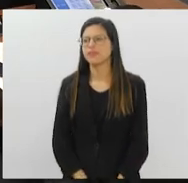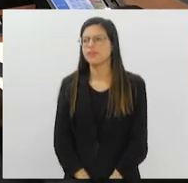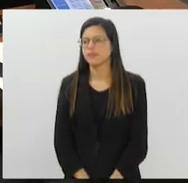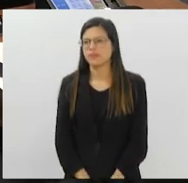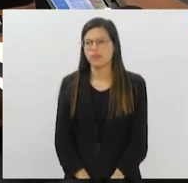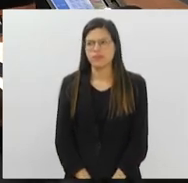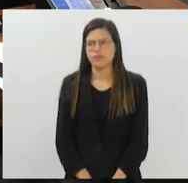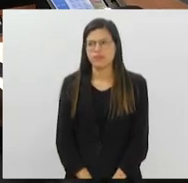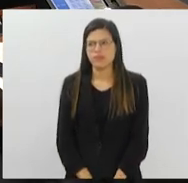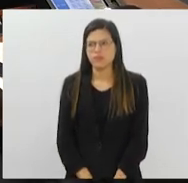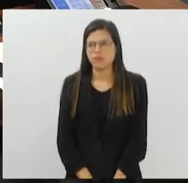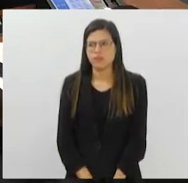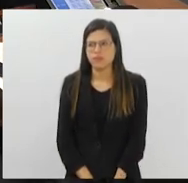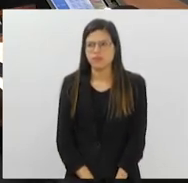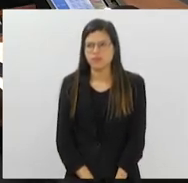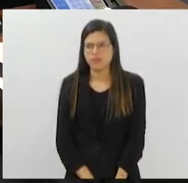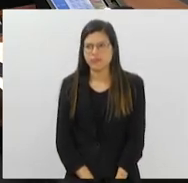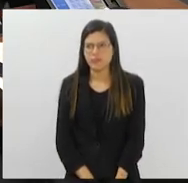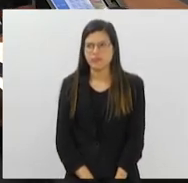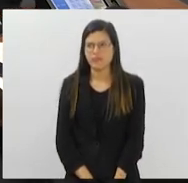cortesia.